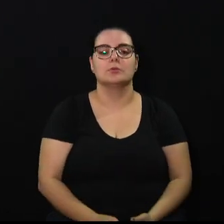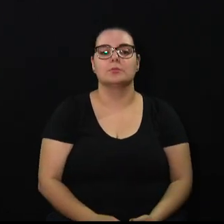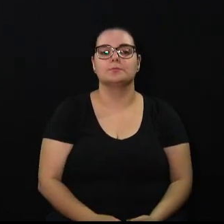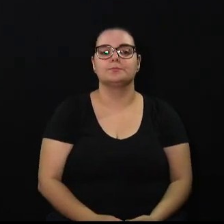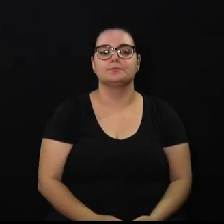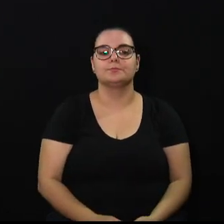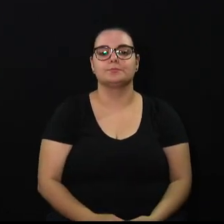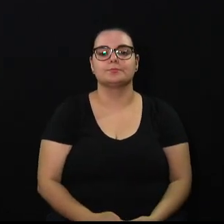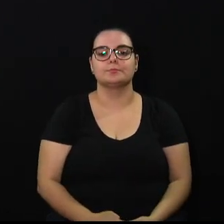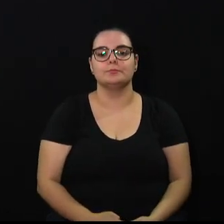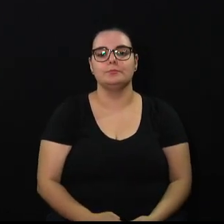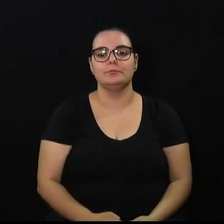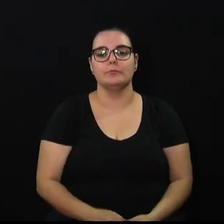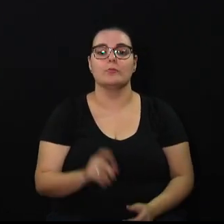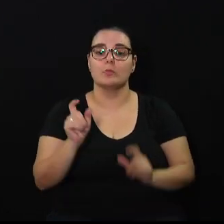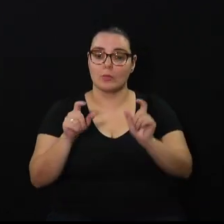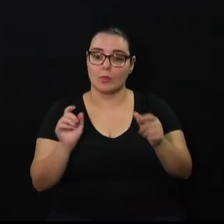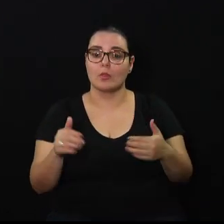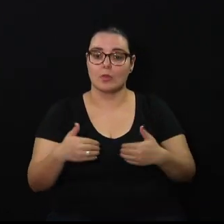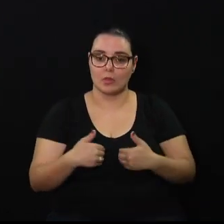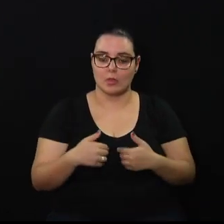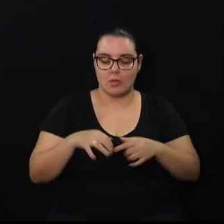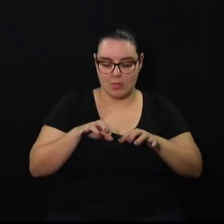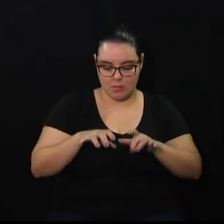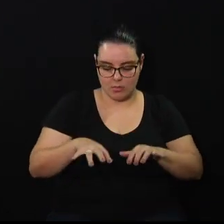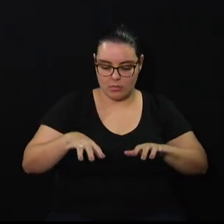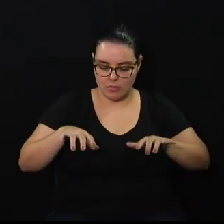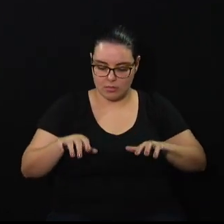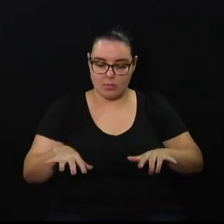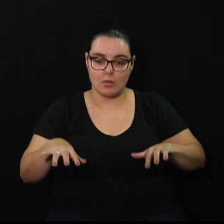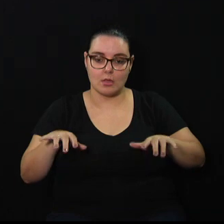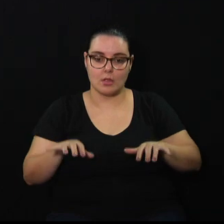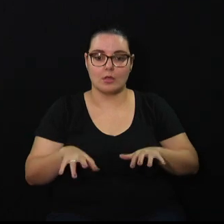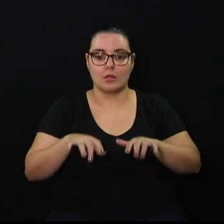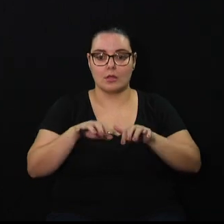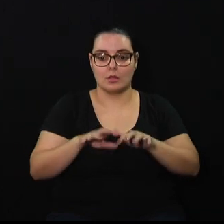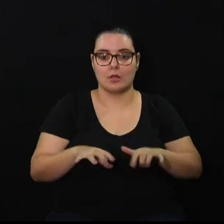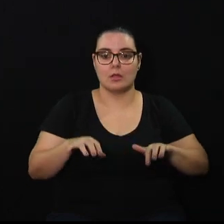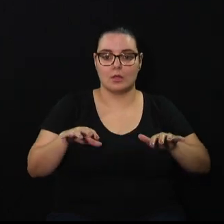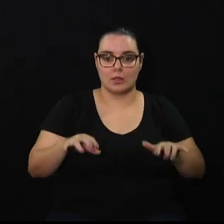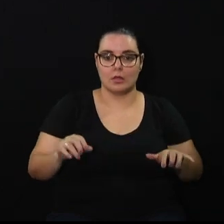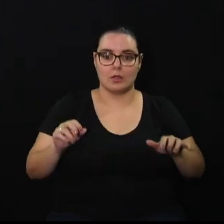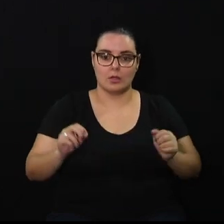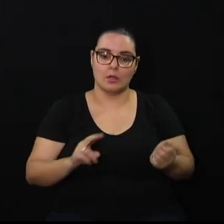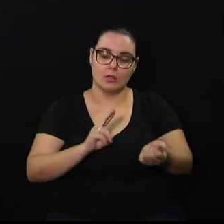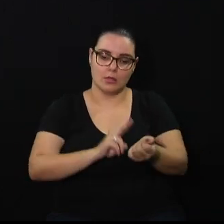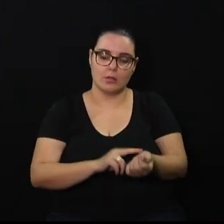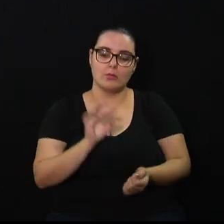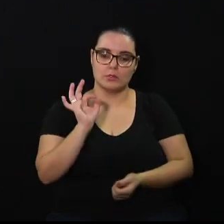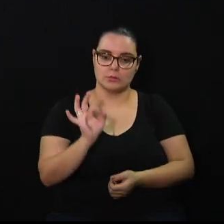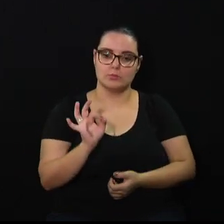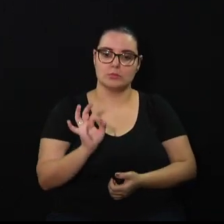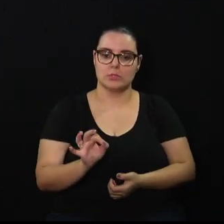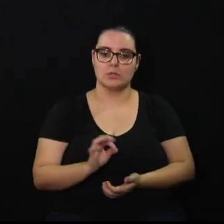alguns gostam muito de teclado eles têm um ritmo certinho